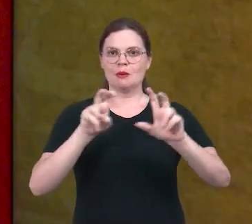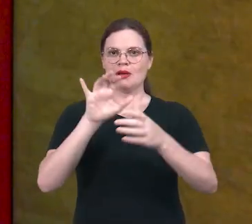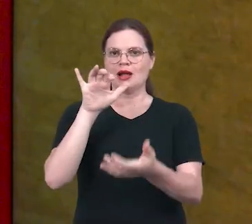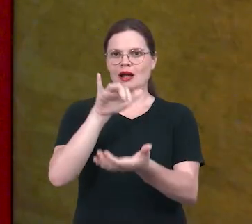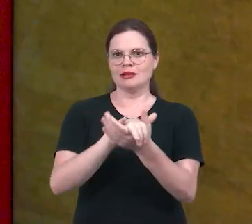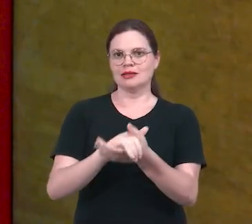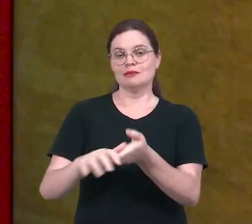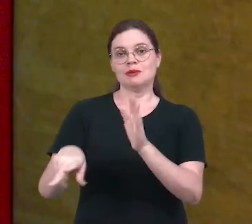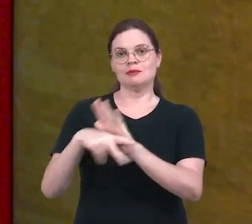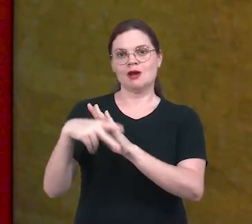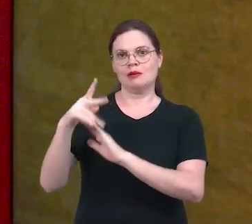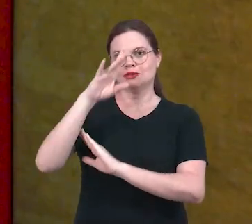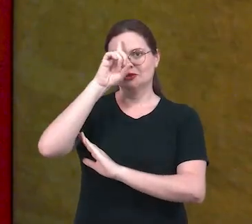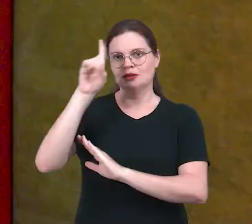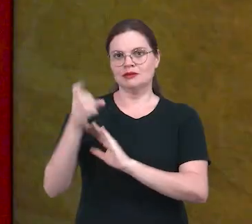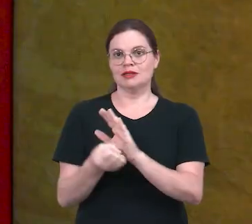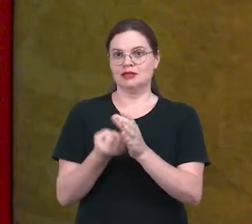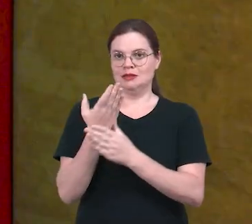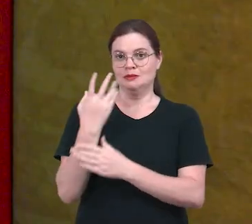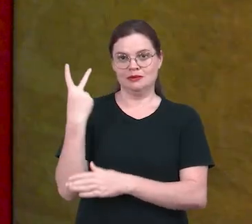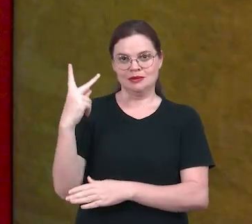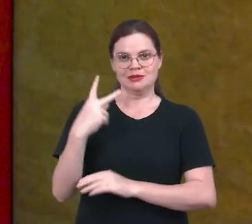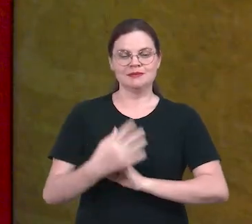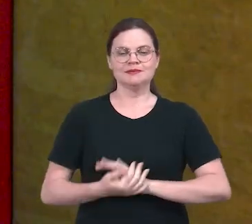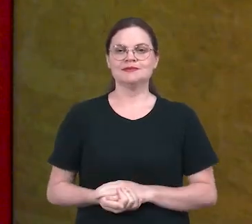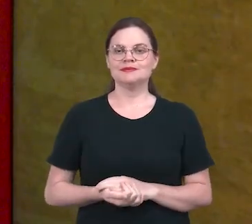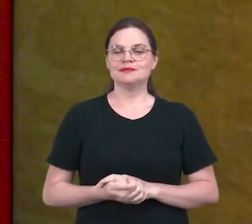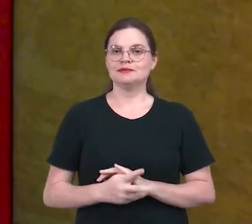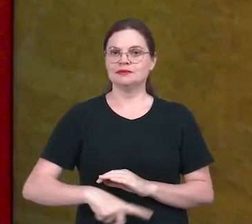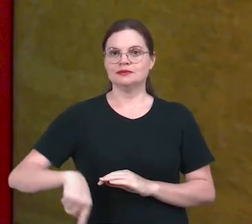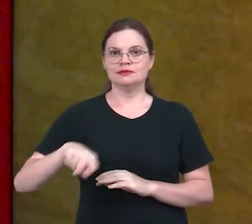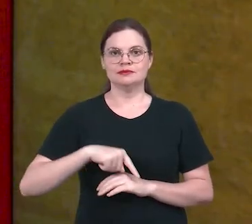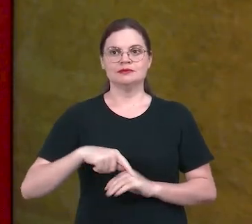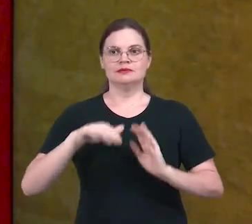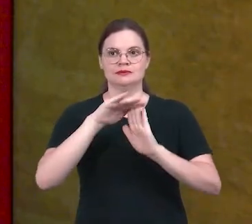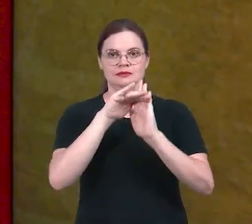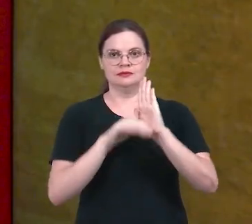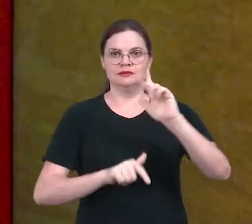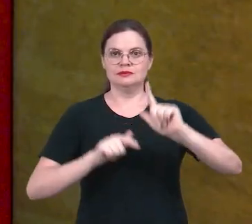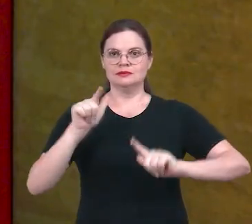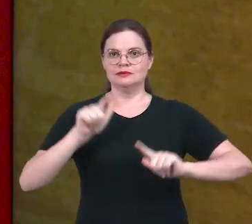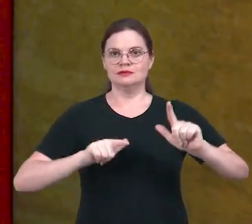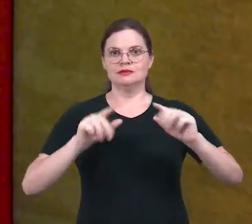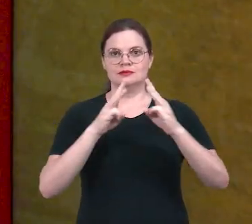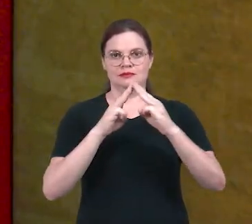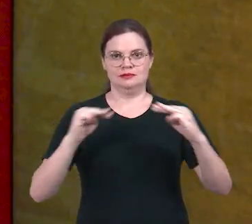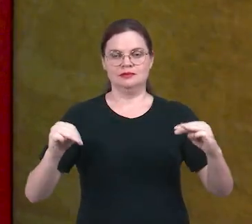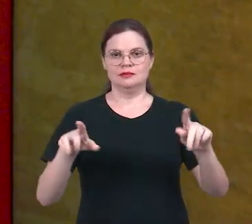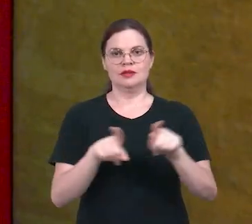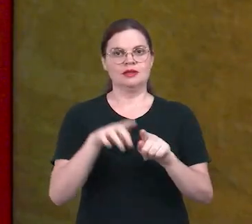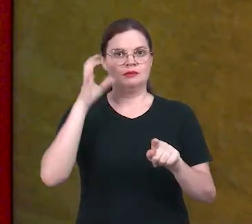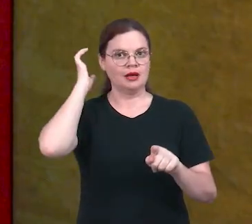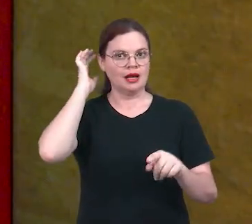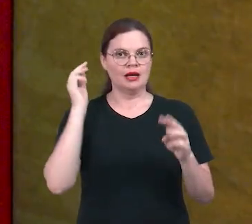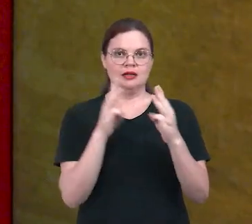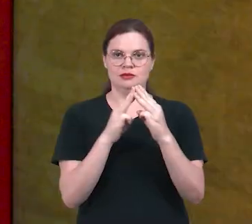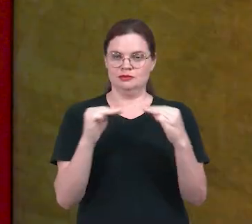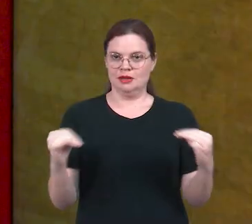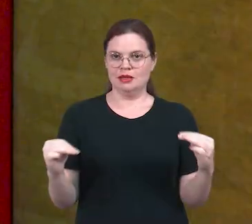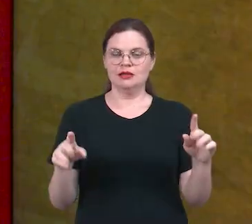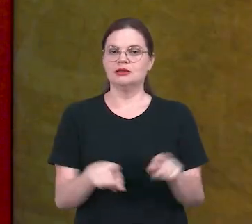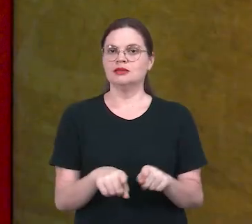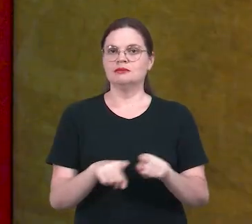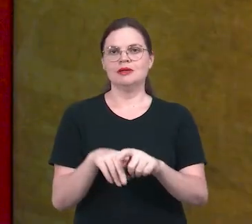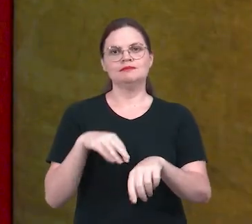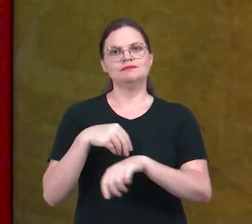programa Casamento Instituído por Deus. Estamos aqui no estúdio da TV e Rádio Manaim